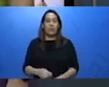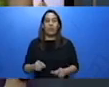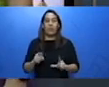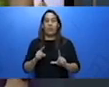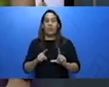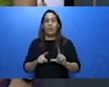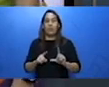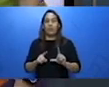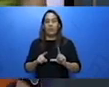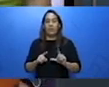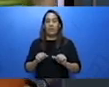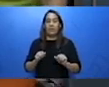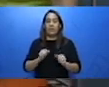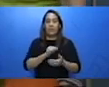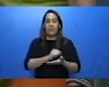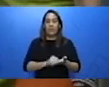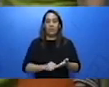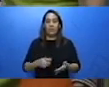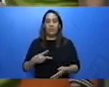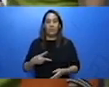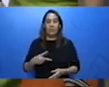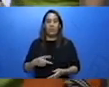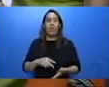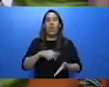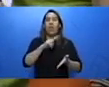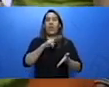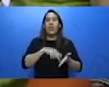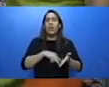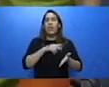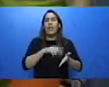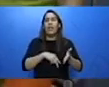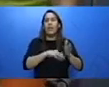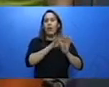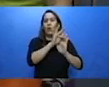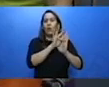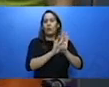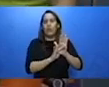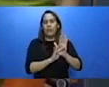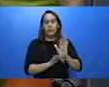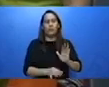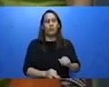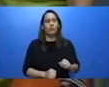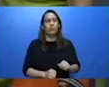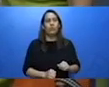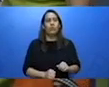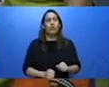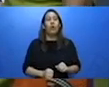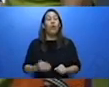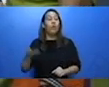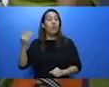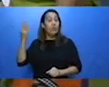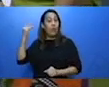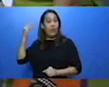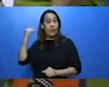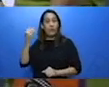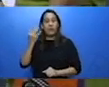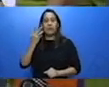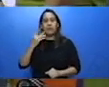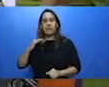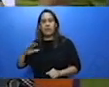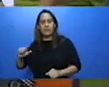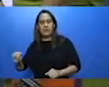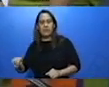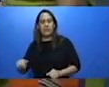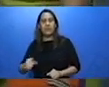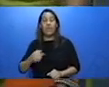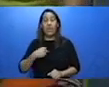2. Leia um trecho do relato de Blandina Franco. Quando eu era criança, fazia comidinha em fogões